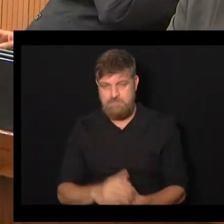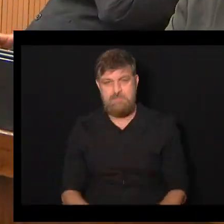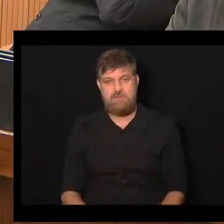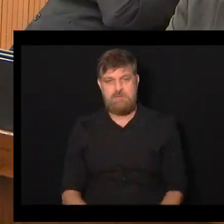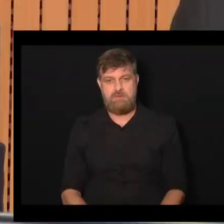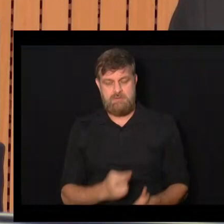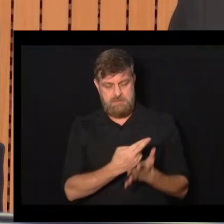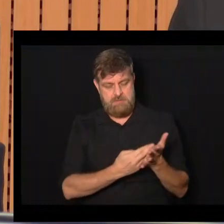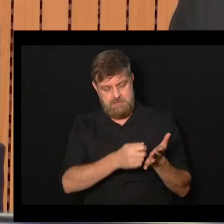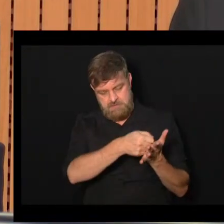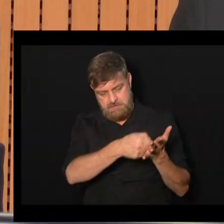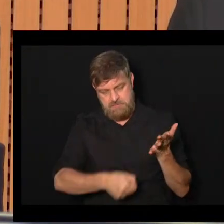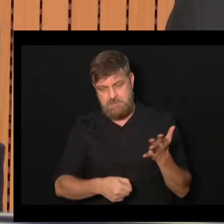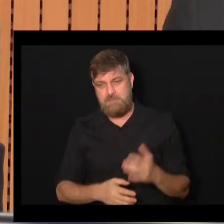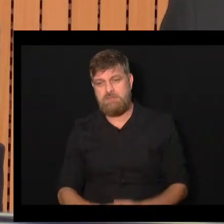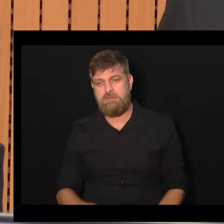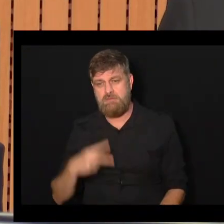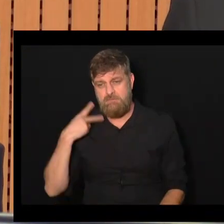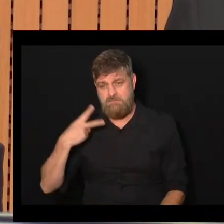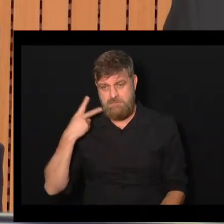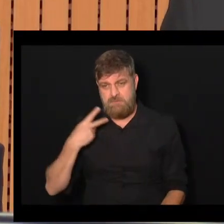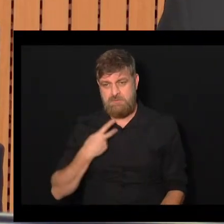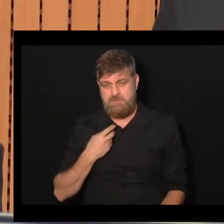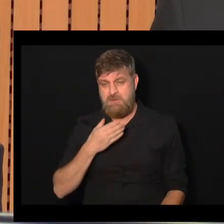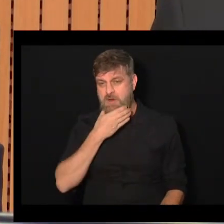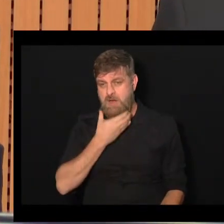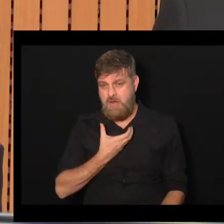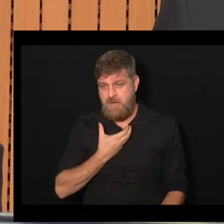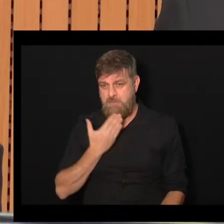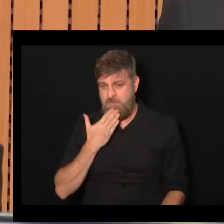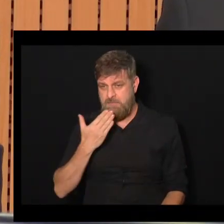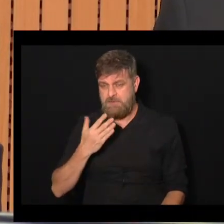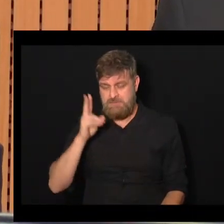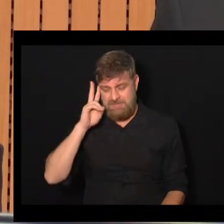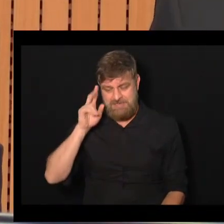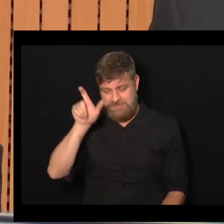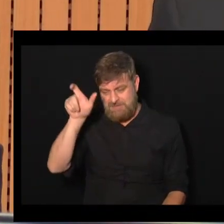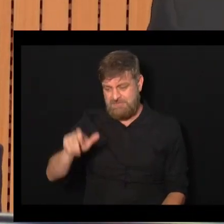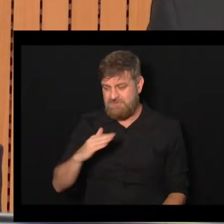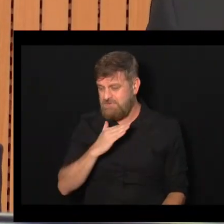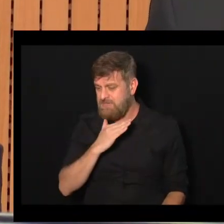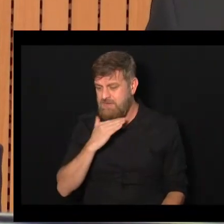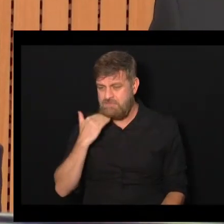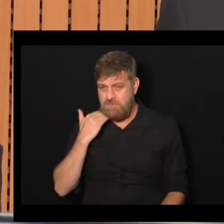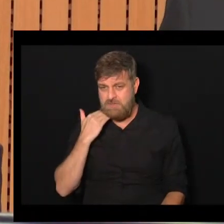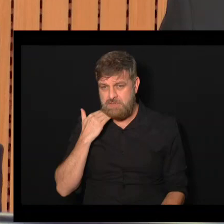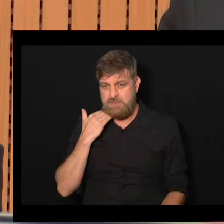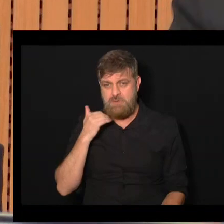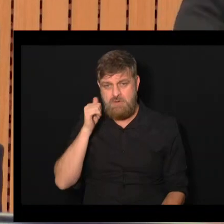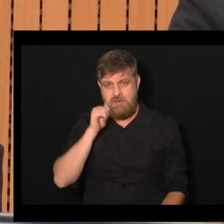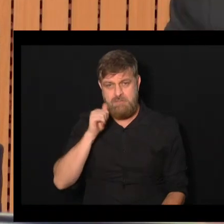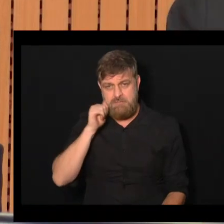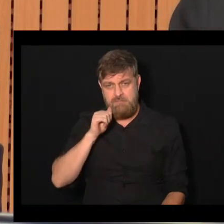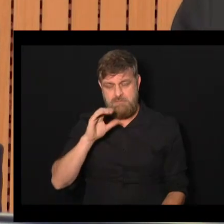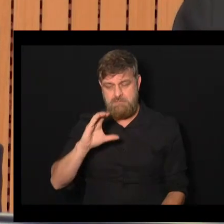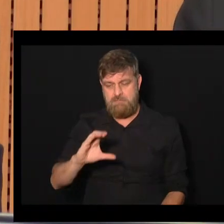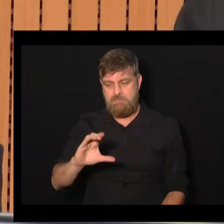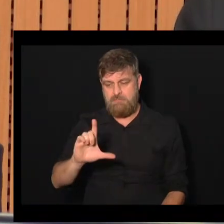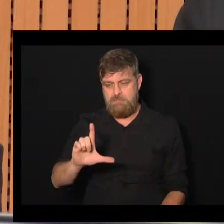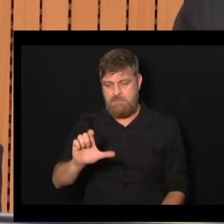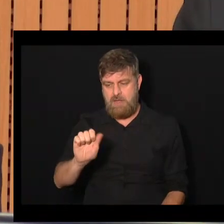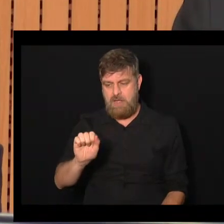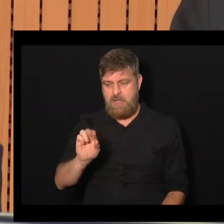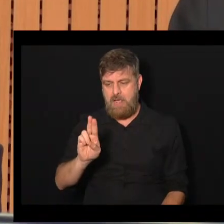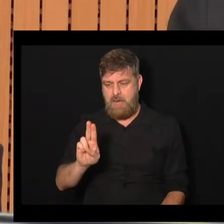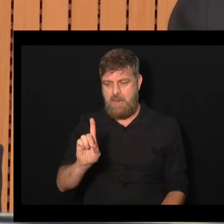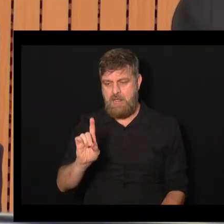Aprovado. Requerimento 2199 do senhor Carmo Luiz, requerendo a manifestação de pesar pelo falecimento da senhorita Cláudia Falavinha